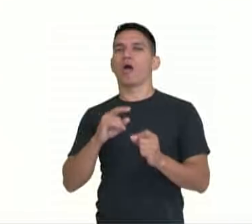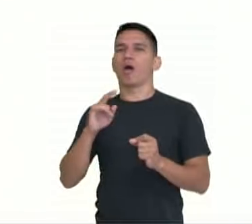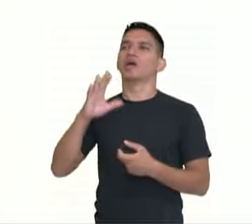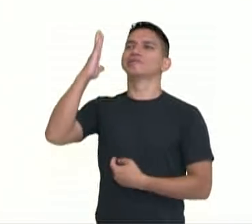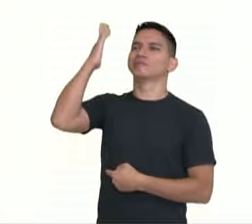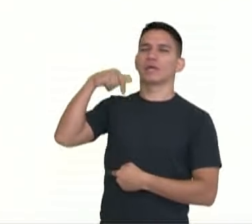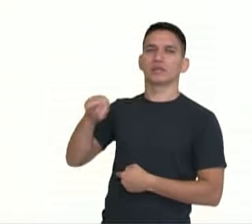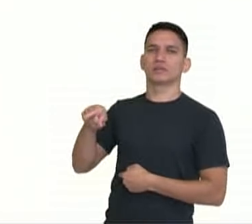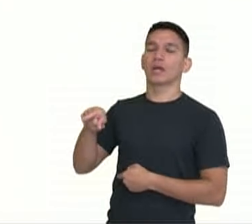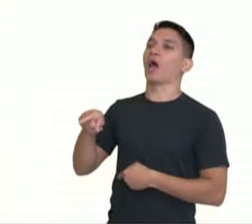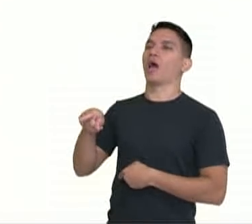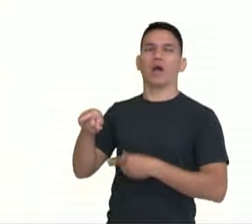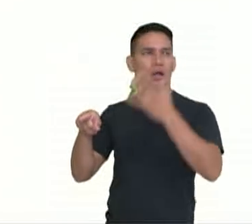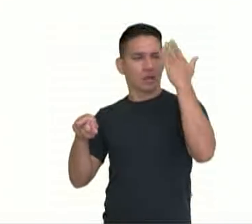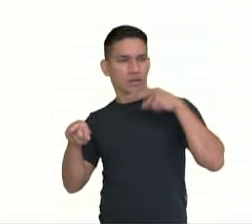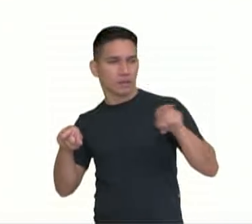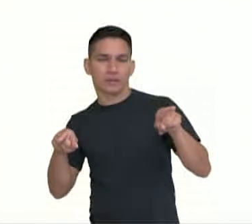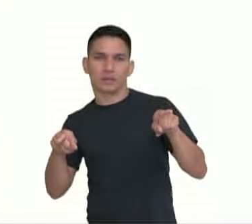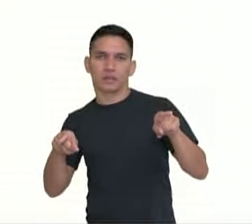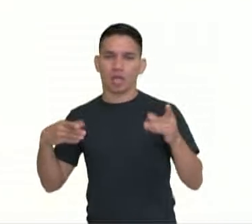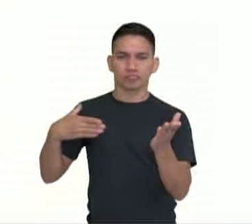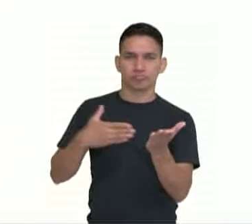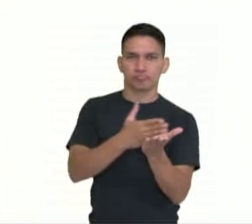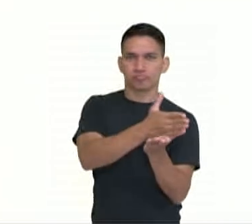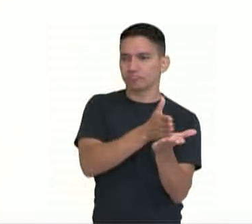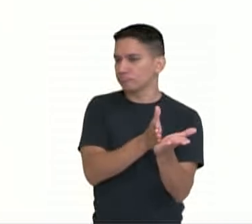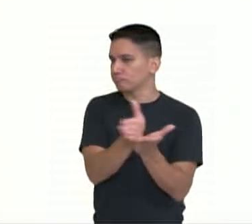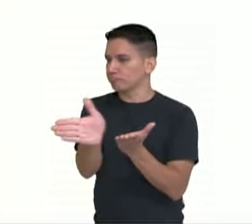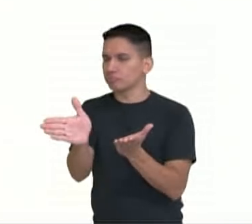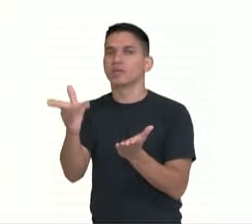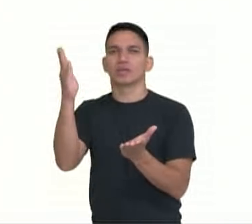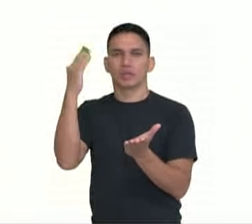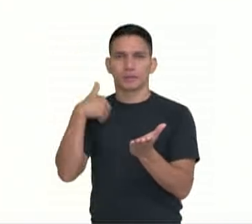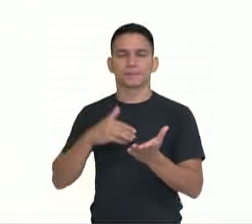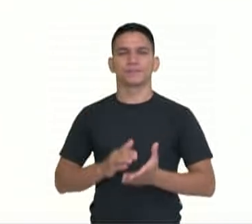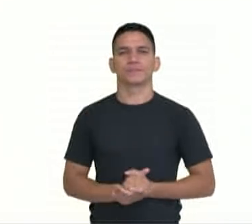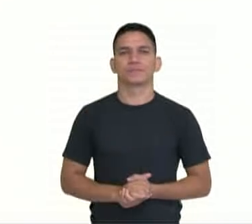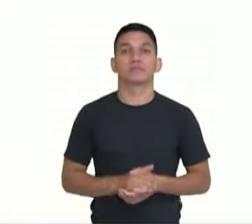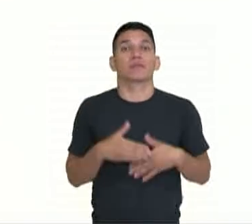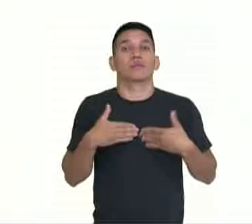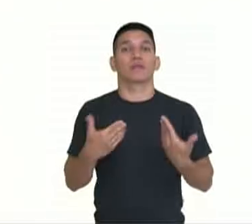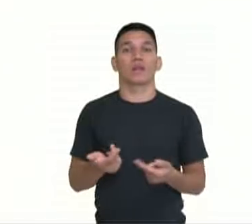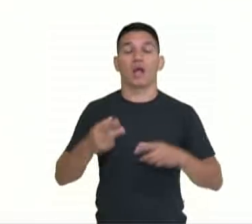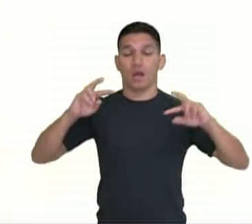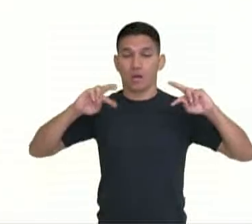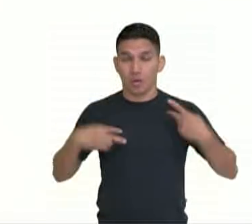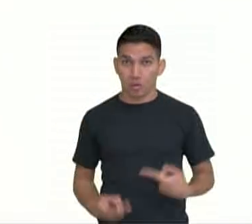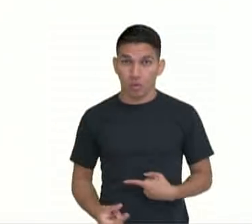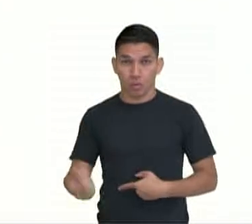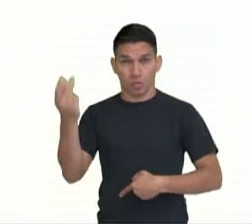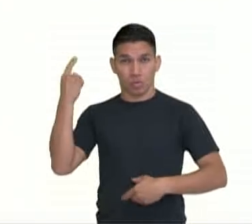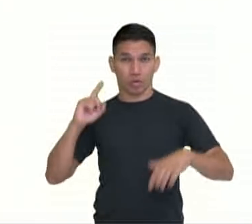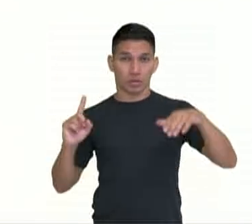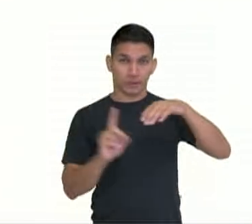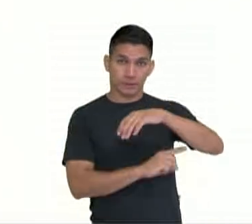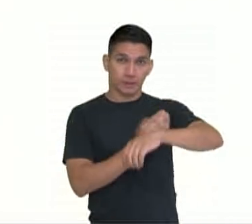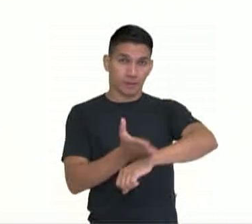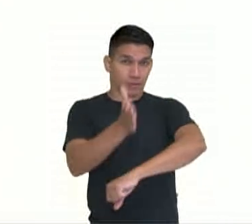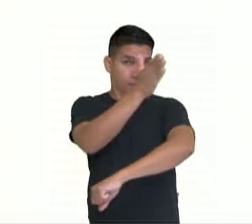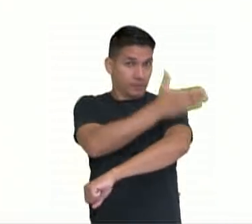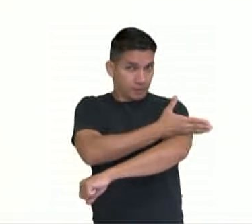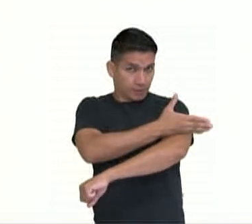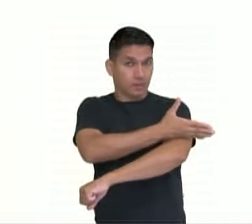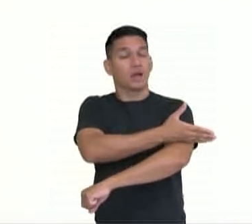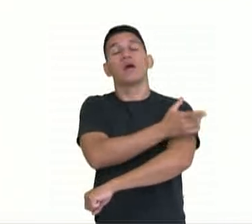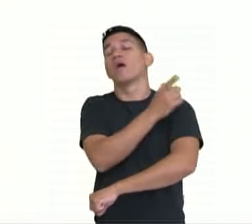de orientação ou de localização no espaço onde ele estava, né? E aí os seres humanos pré-históricos, por exemplo, desenvolveram métodos